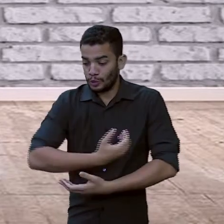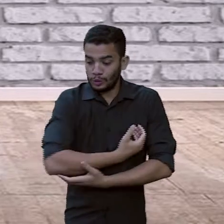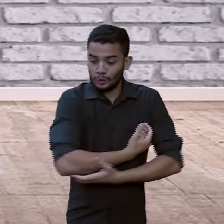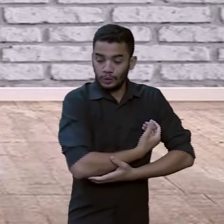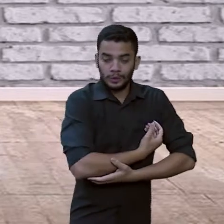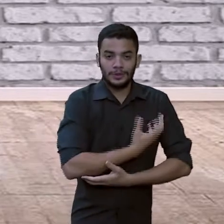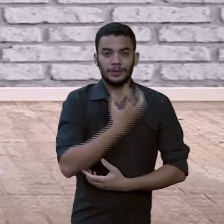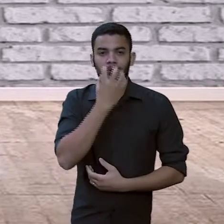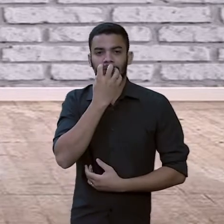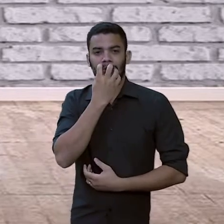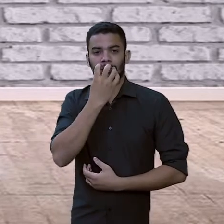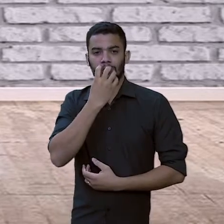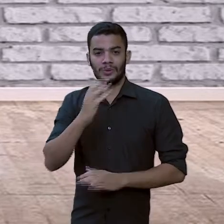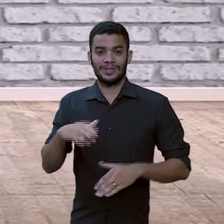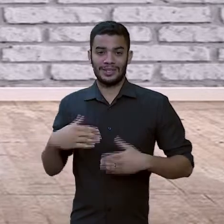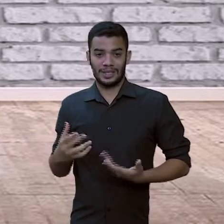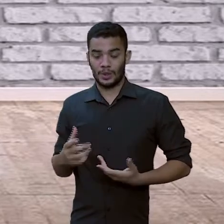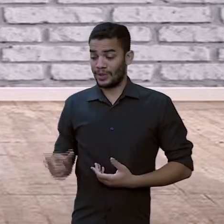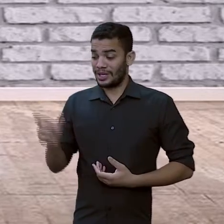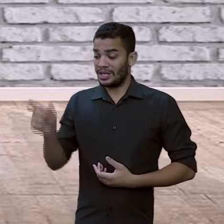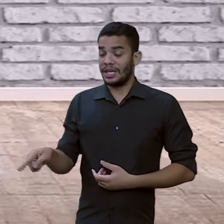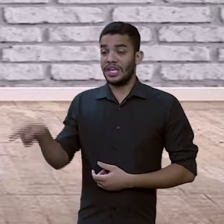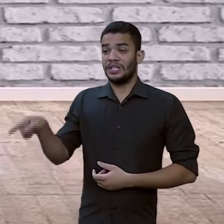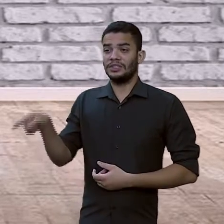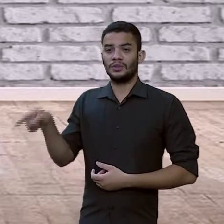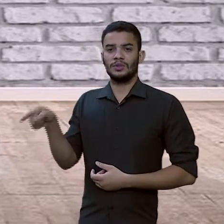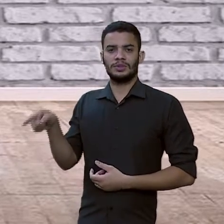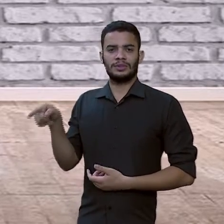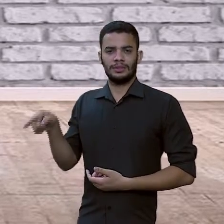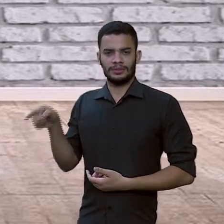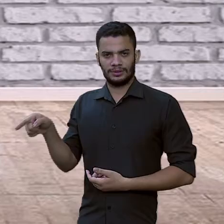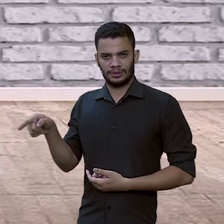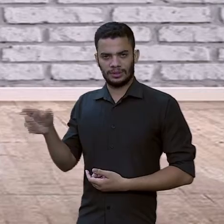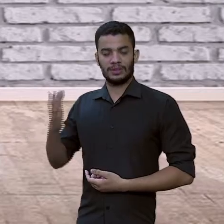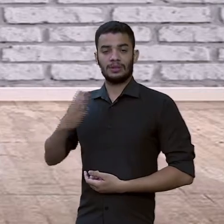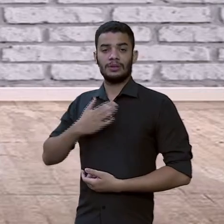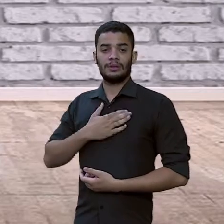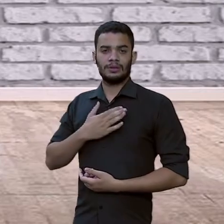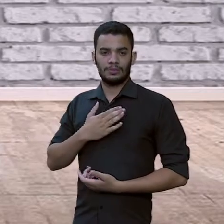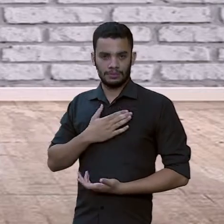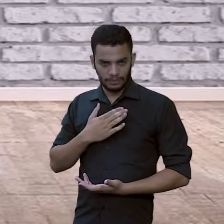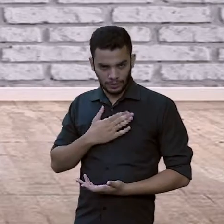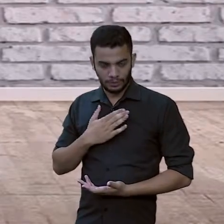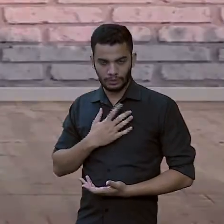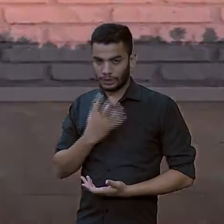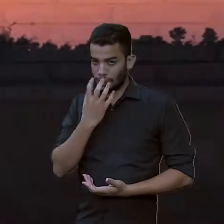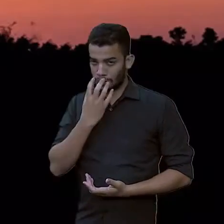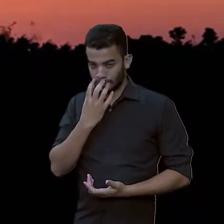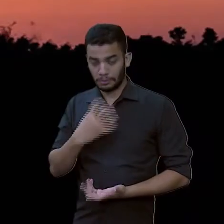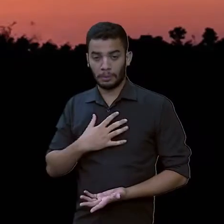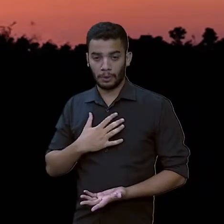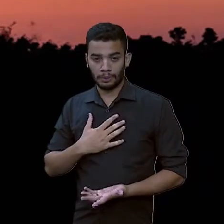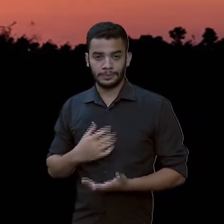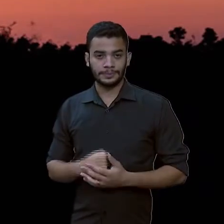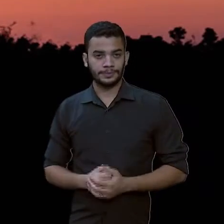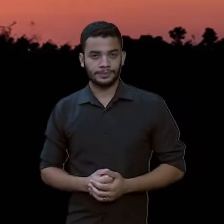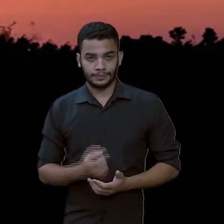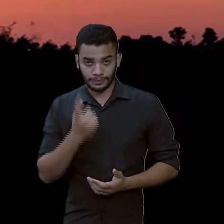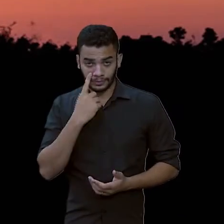mais adequado é qual? O pronome este. Este cachorro é meu. Vamos agora para outro